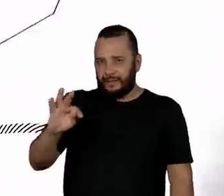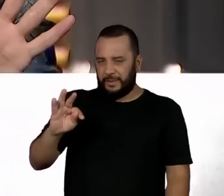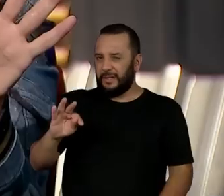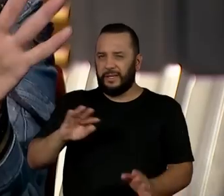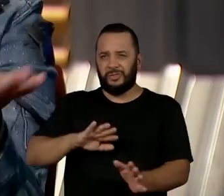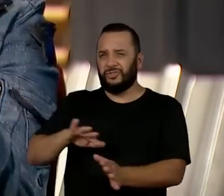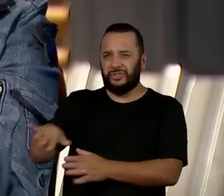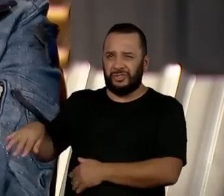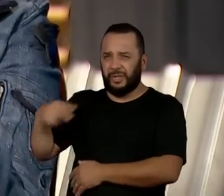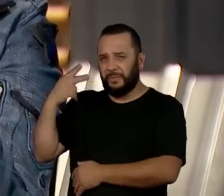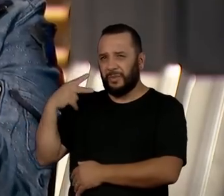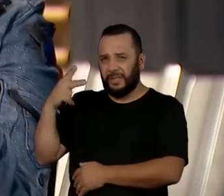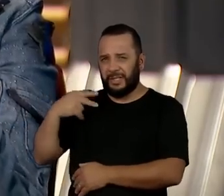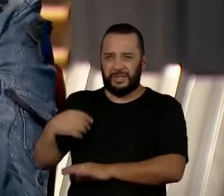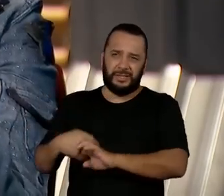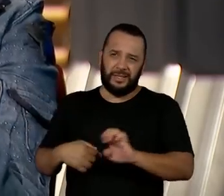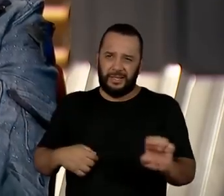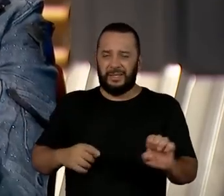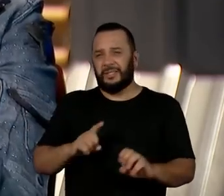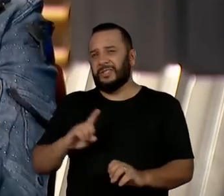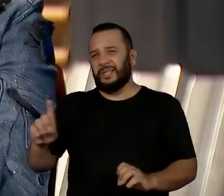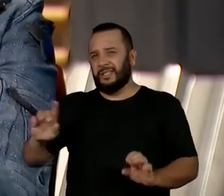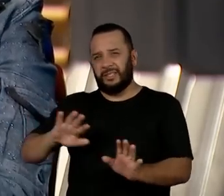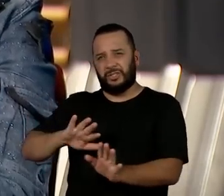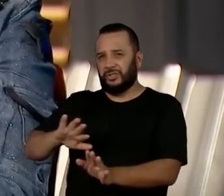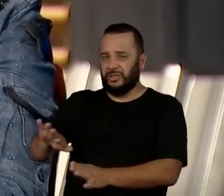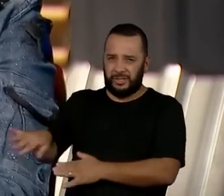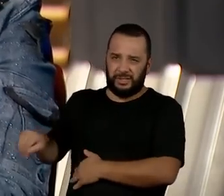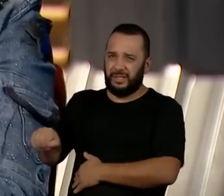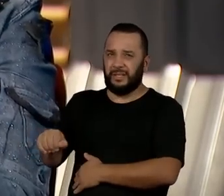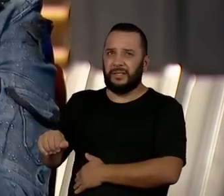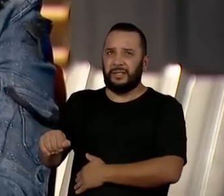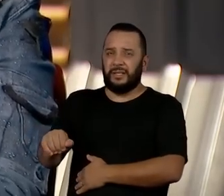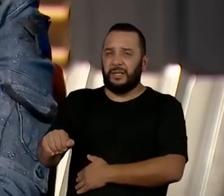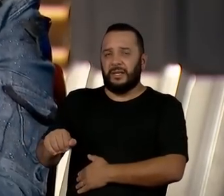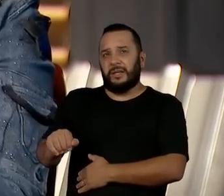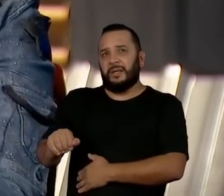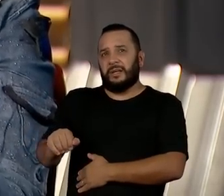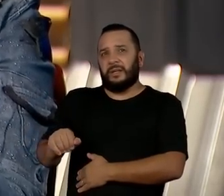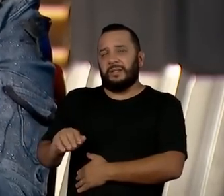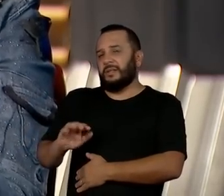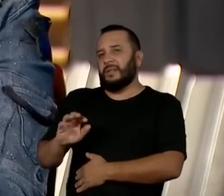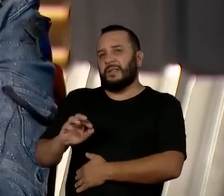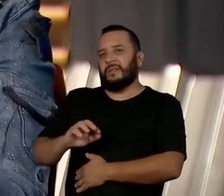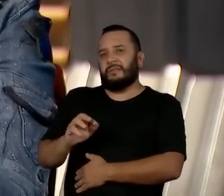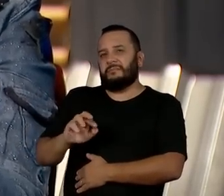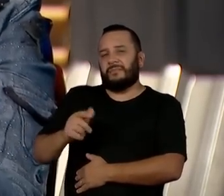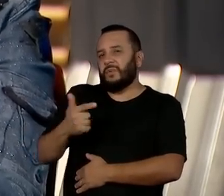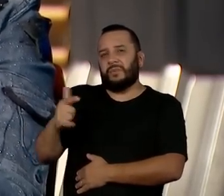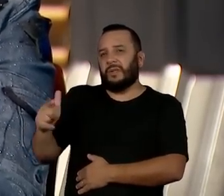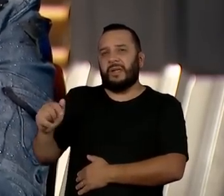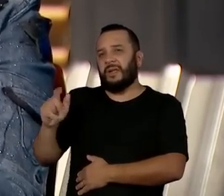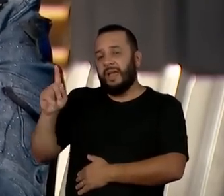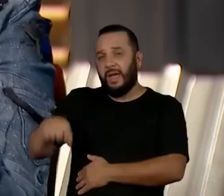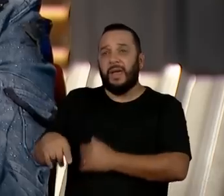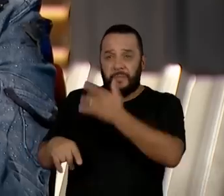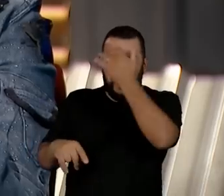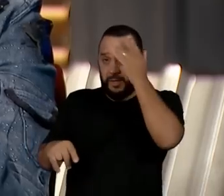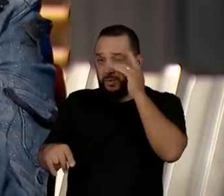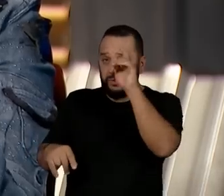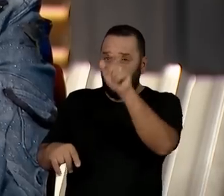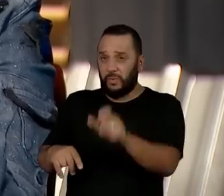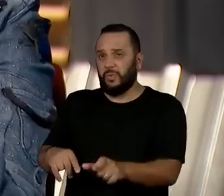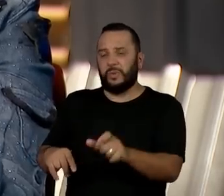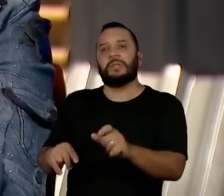a política tira lado esquerdo tira isso daí para mim é não existe existe gente existe